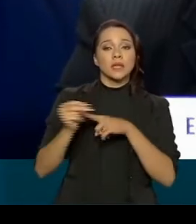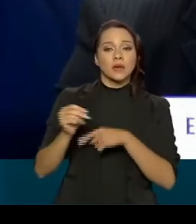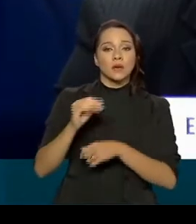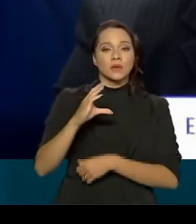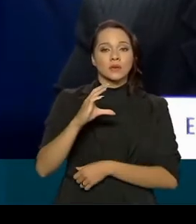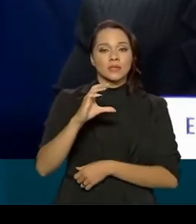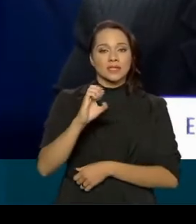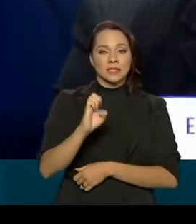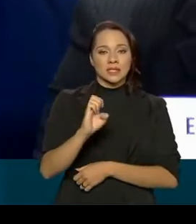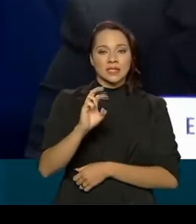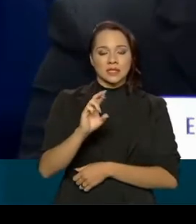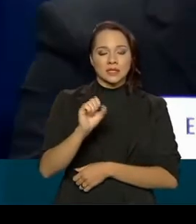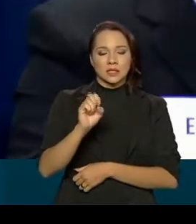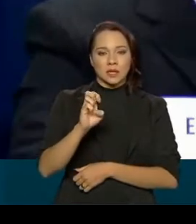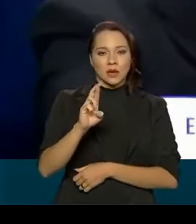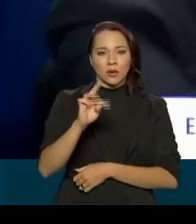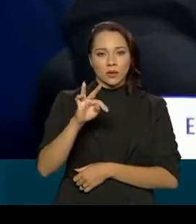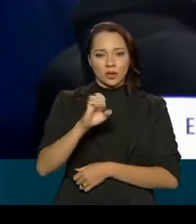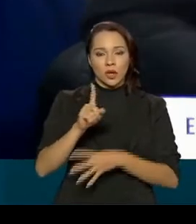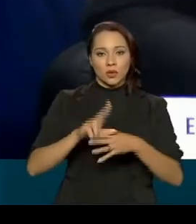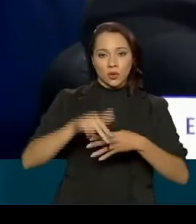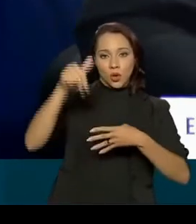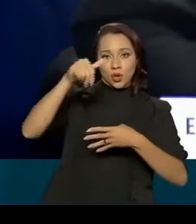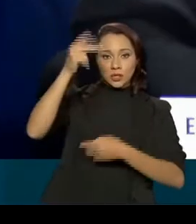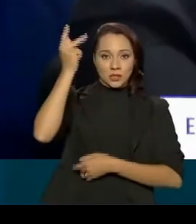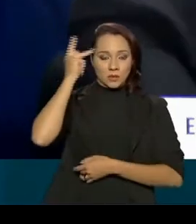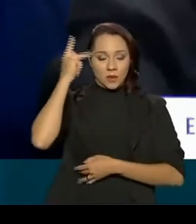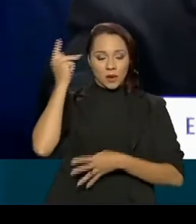na região Norte e São Paulo,